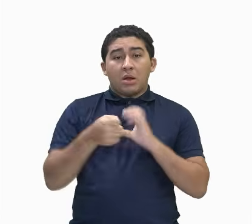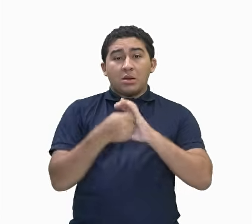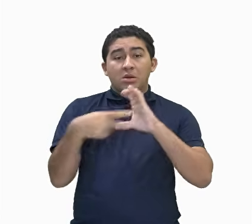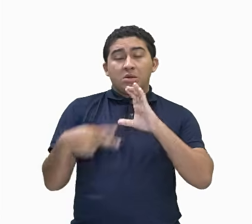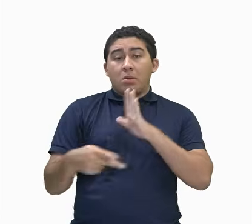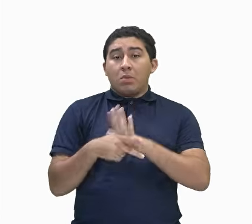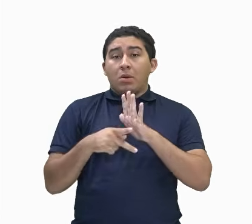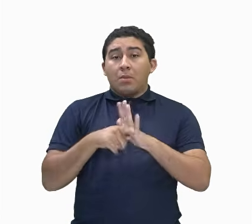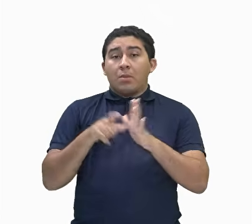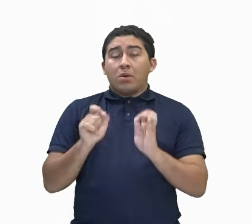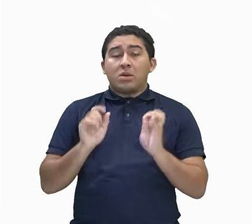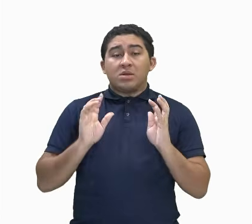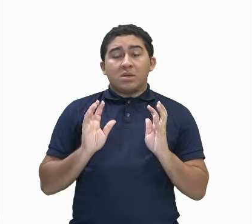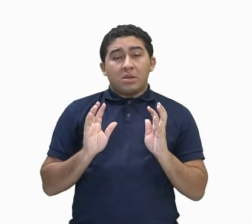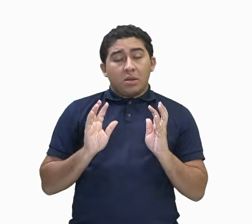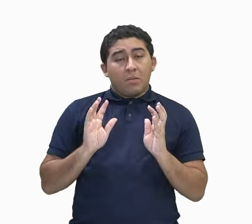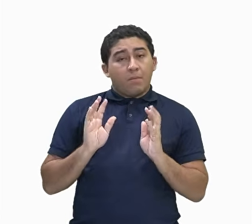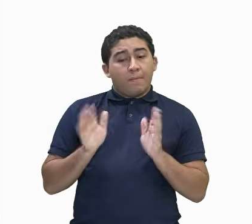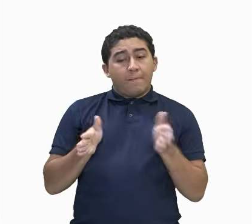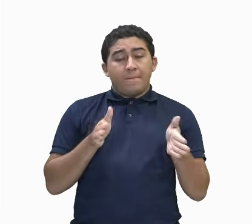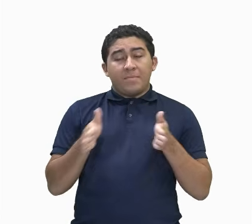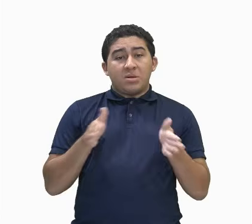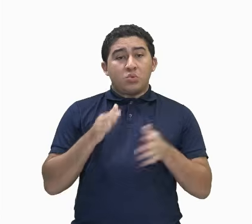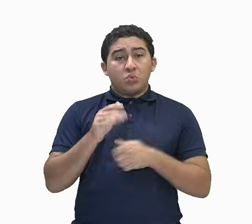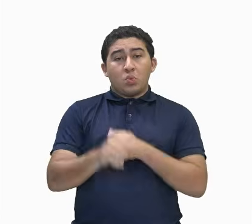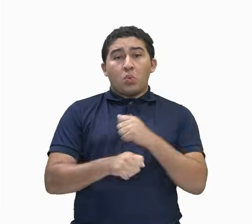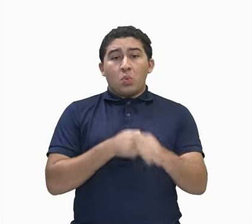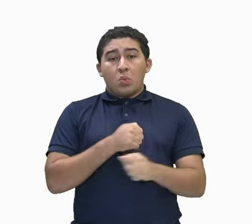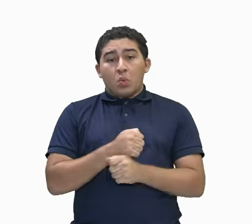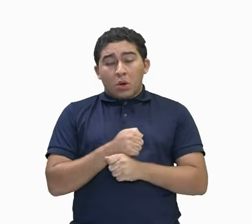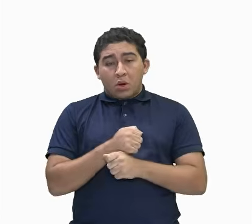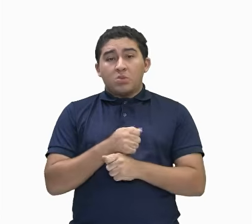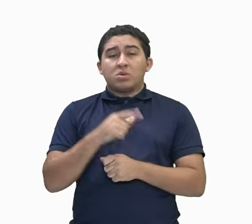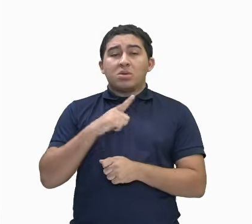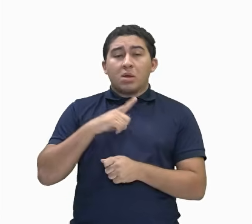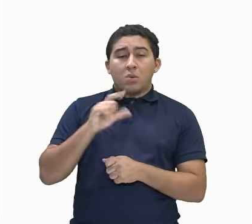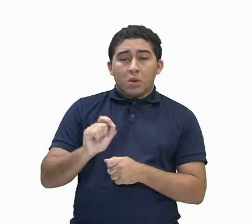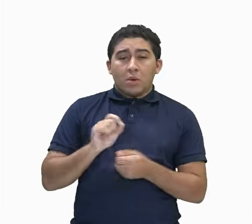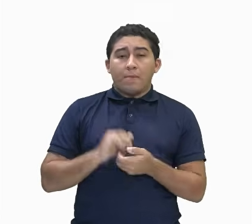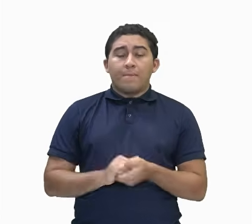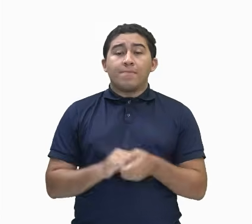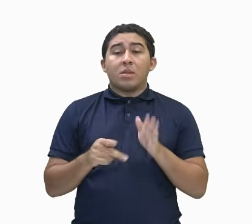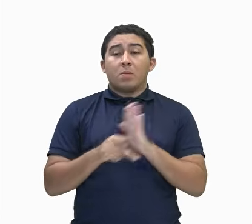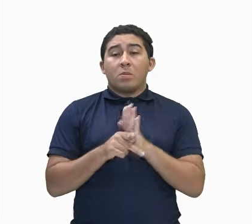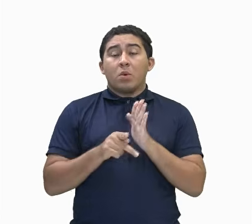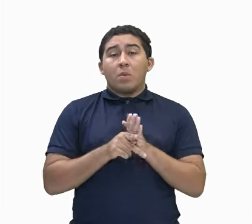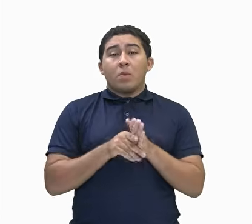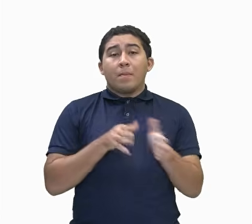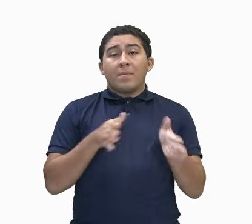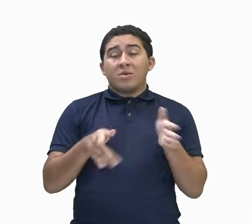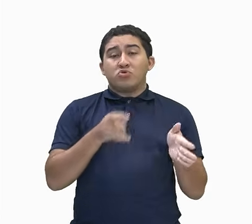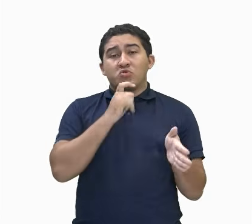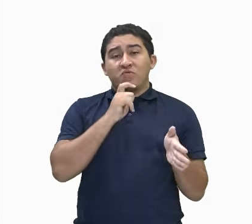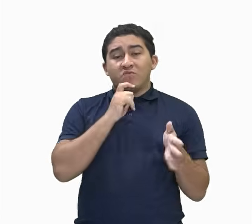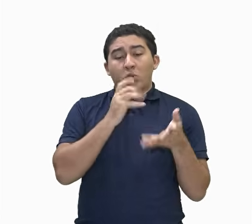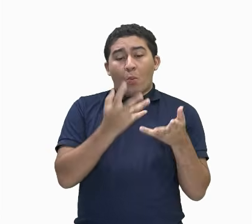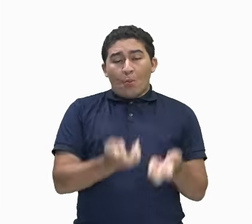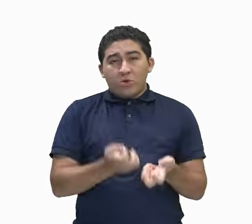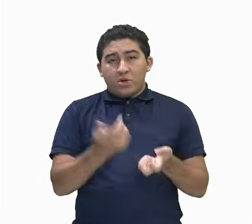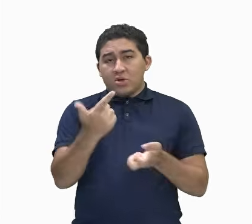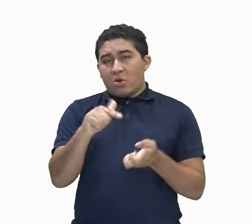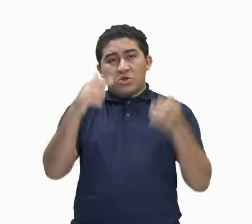pelas estações do ano, que acaba tendo um inverno seco, com pouca